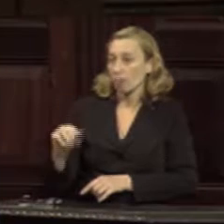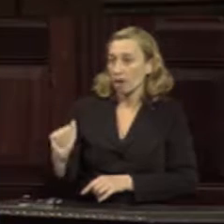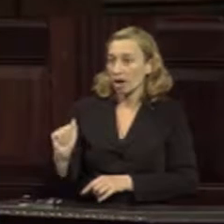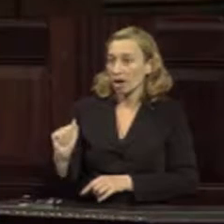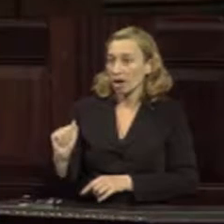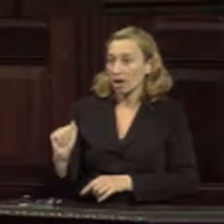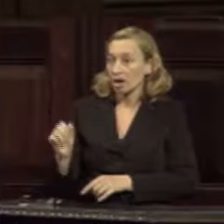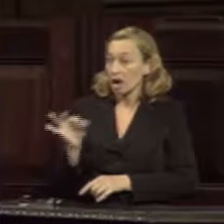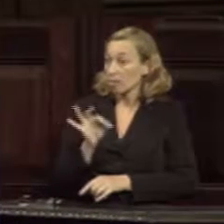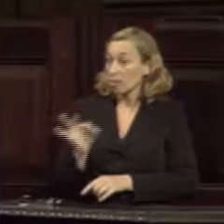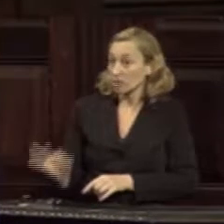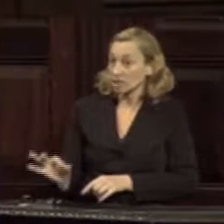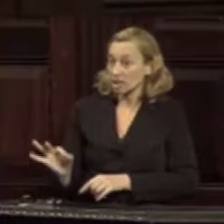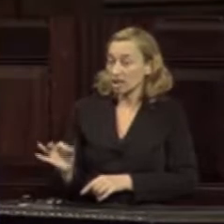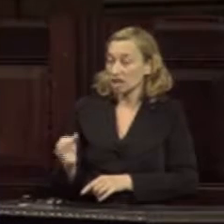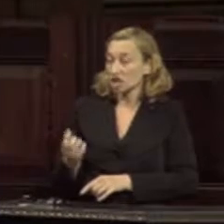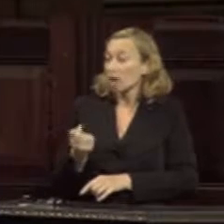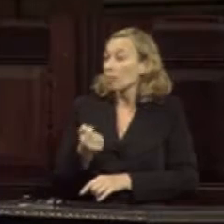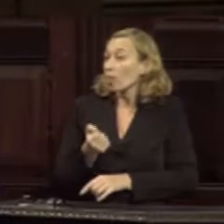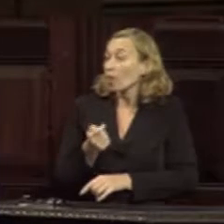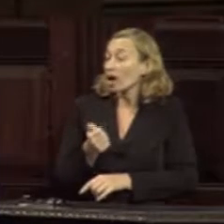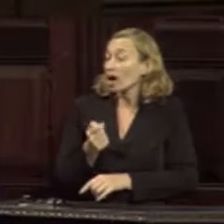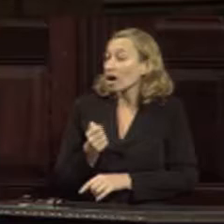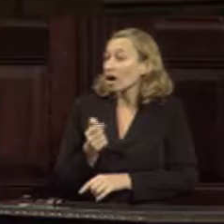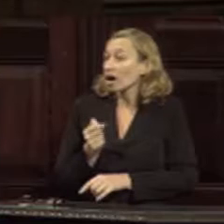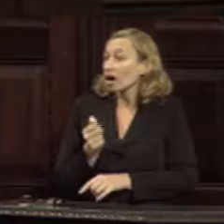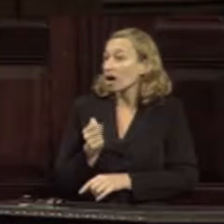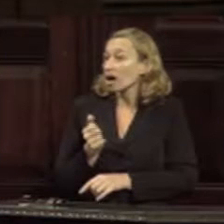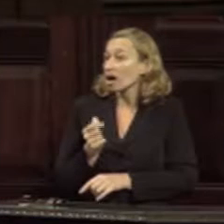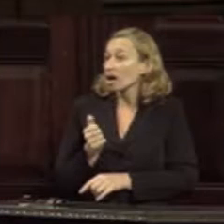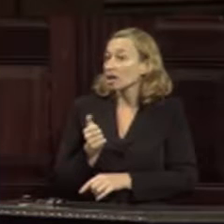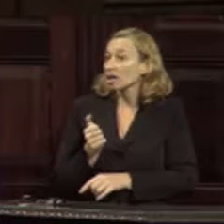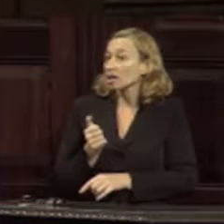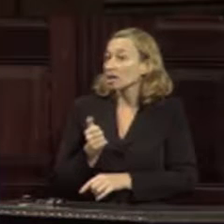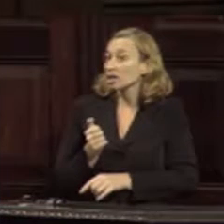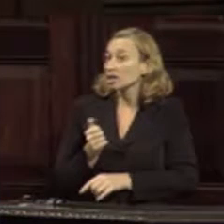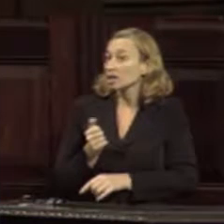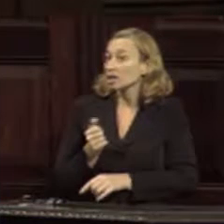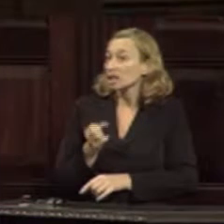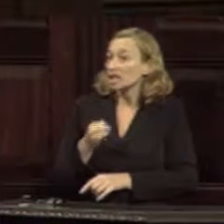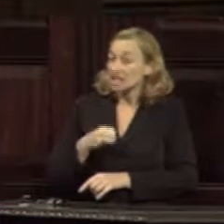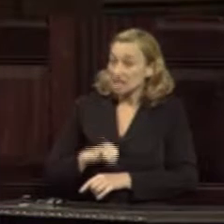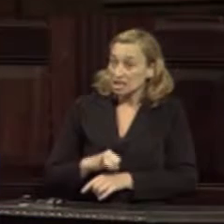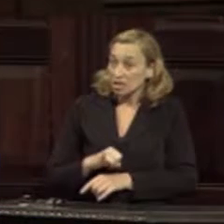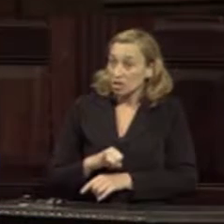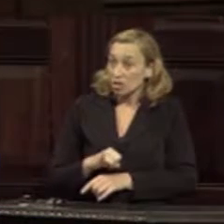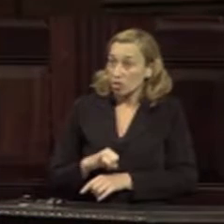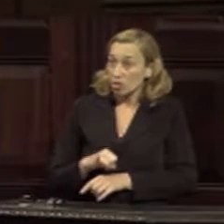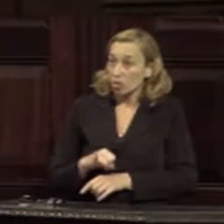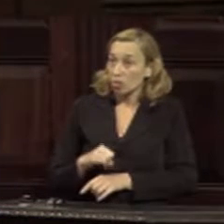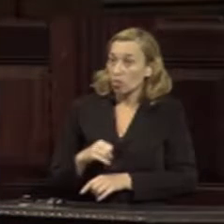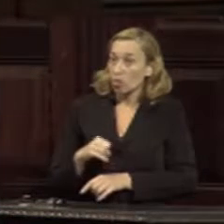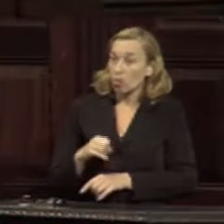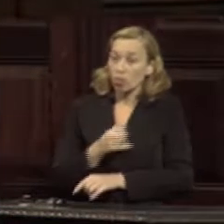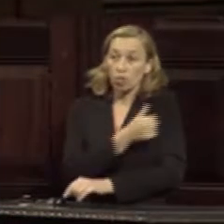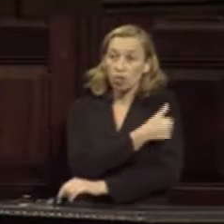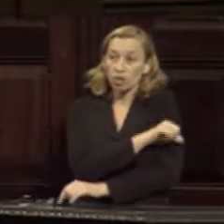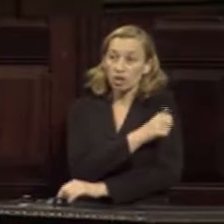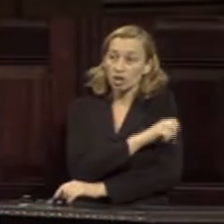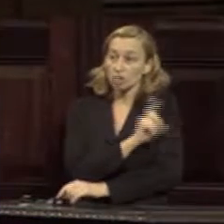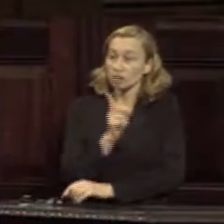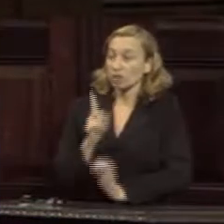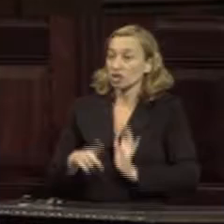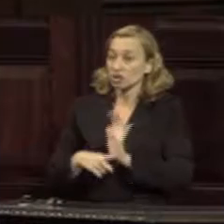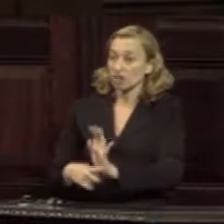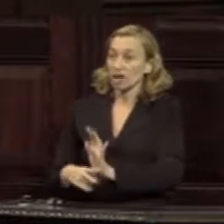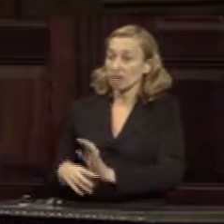contra um possível de 20% no Rio, se o Rio não aderir ao Repreto. E essas